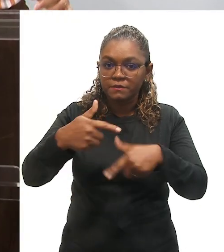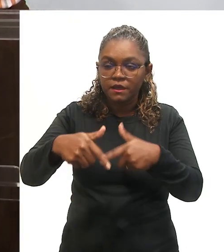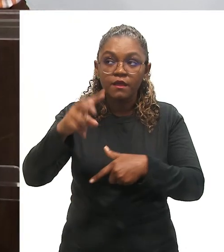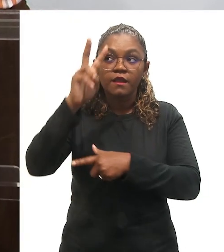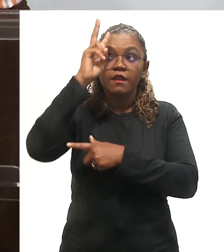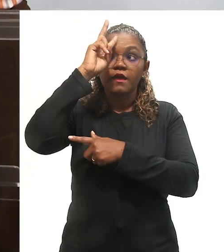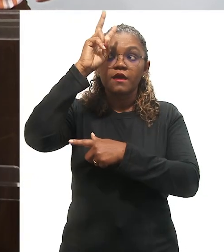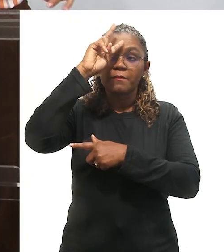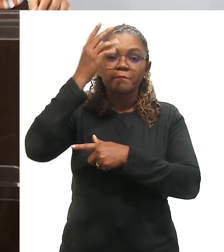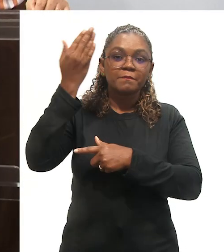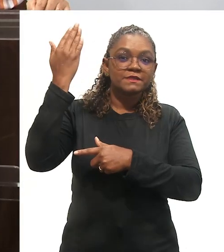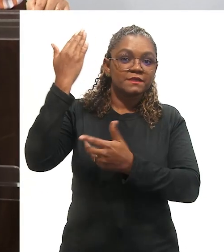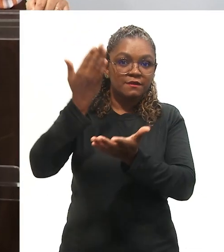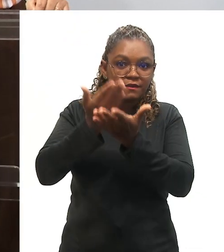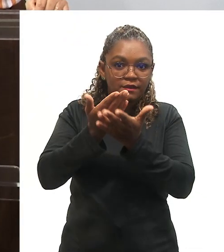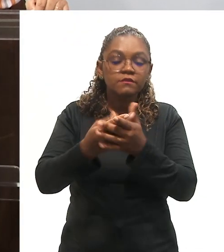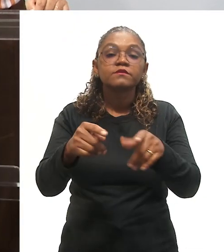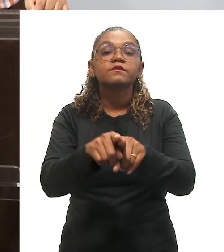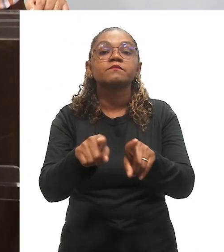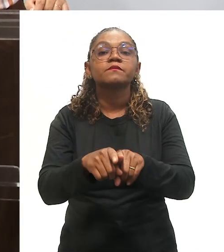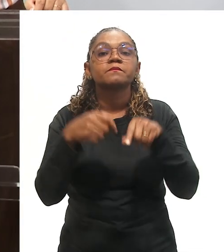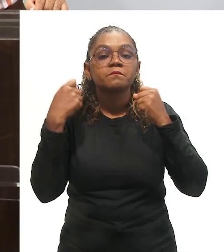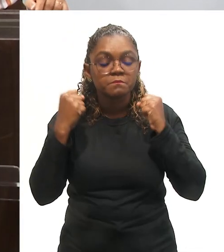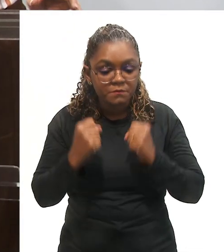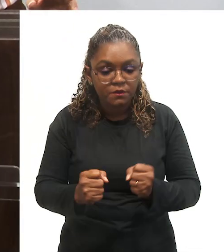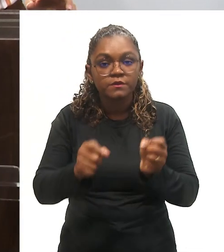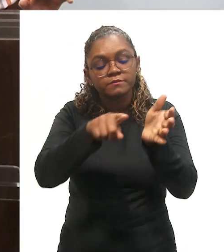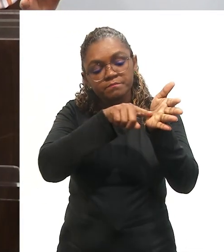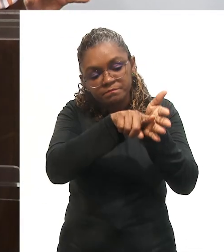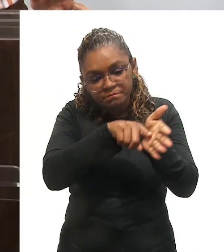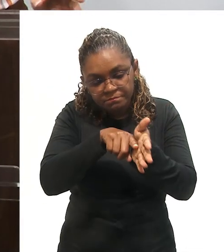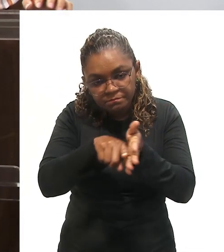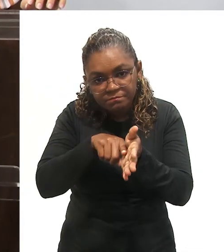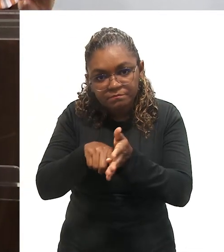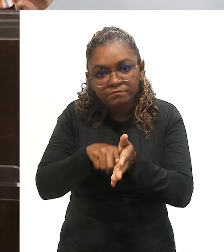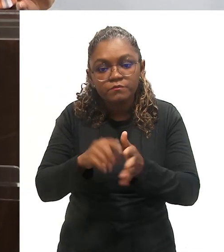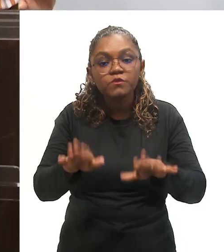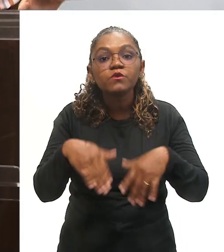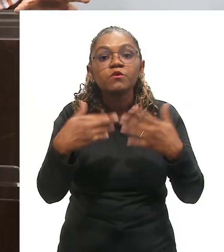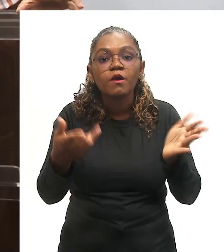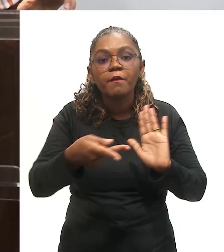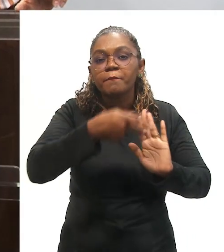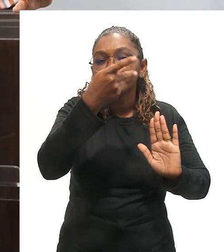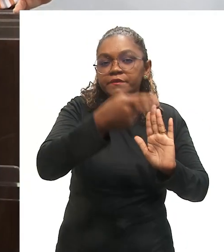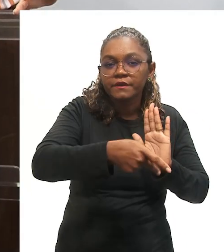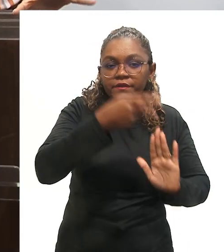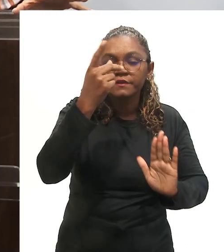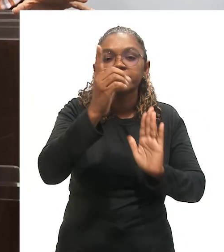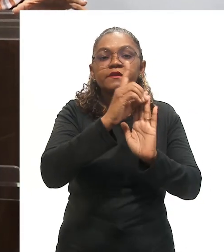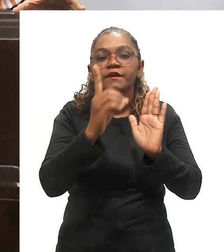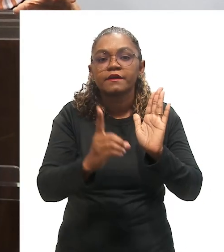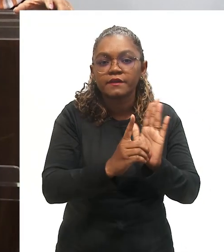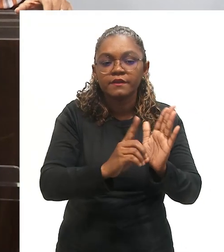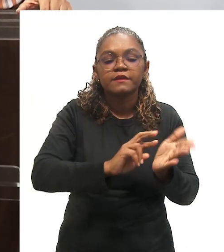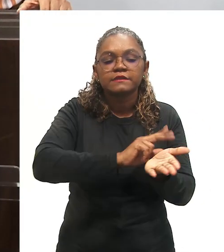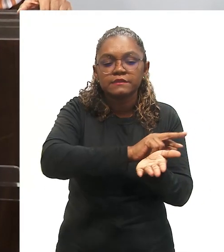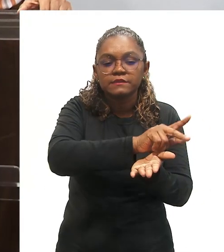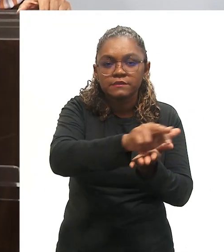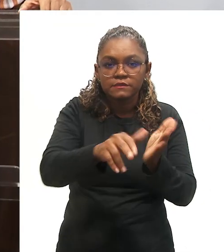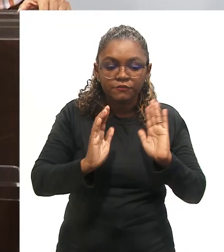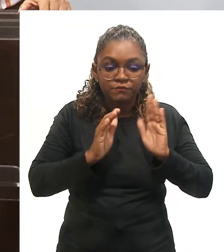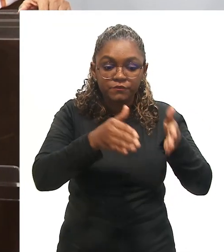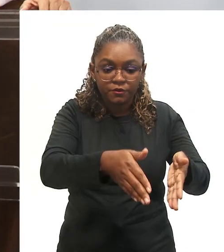aula e pesquise também quais são as normativas, instruções, as portarias, decretos,